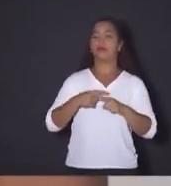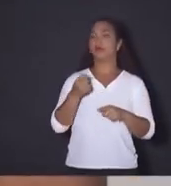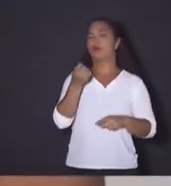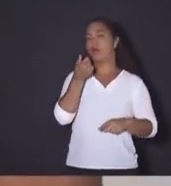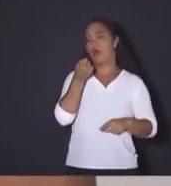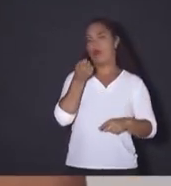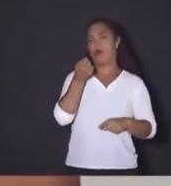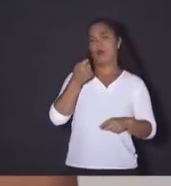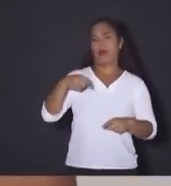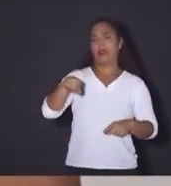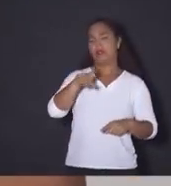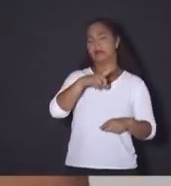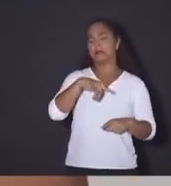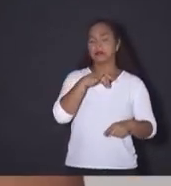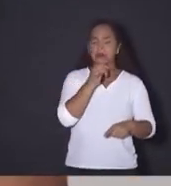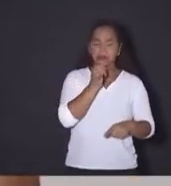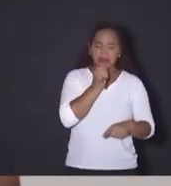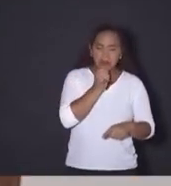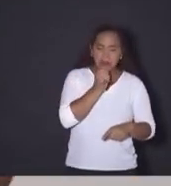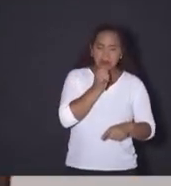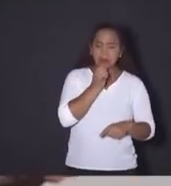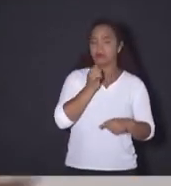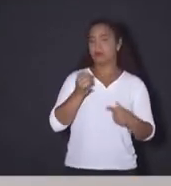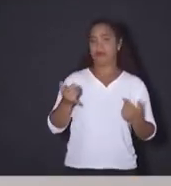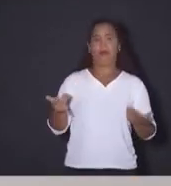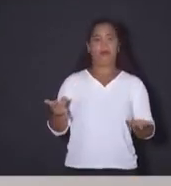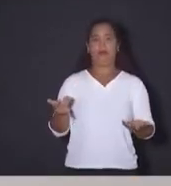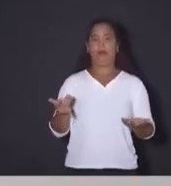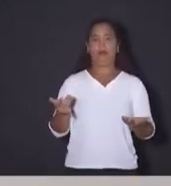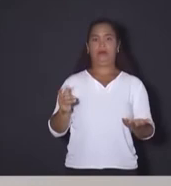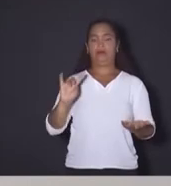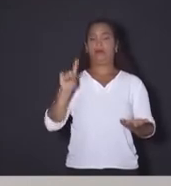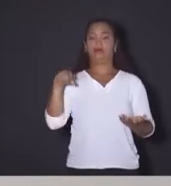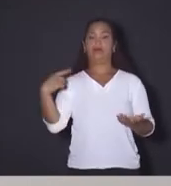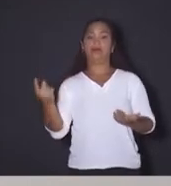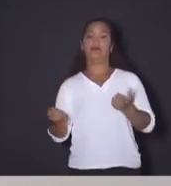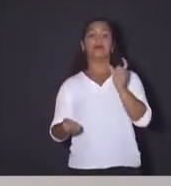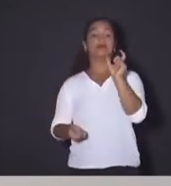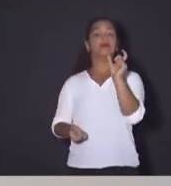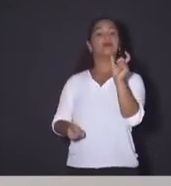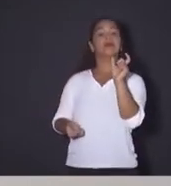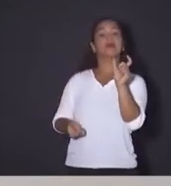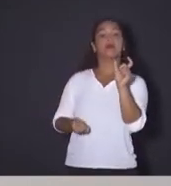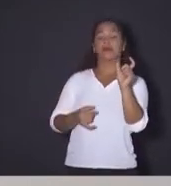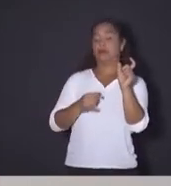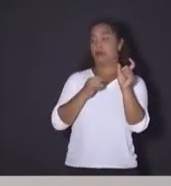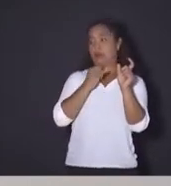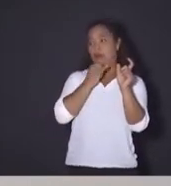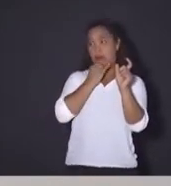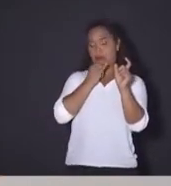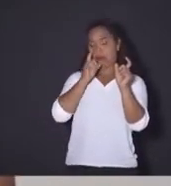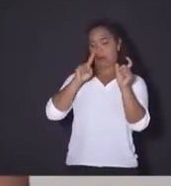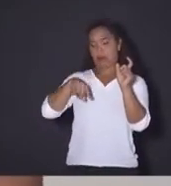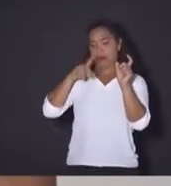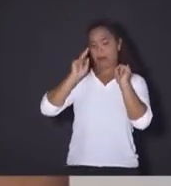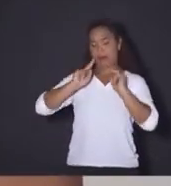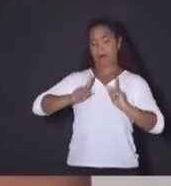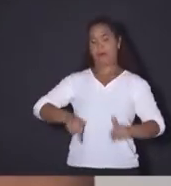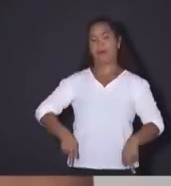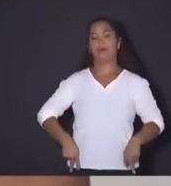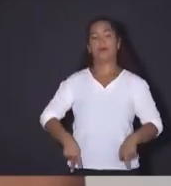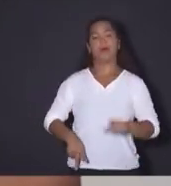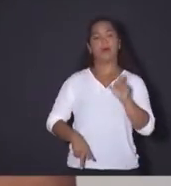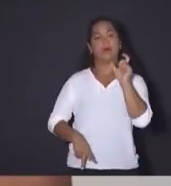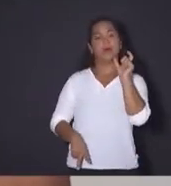usa a expressão tristeza né então quando a gente está triste a gente usa uma outra expressão tristeza é um sentimento humano a gente tem substituído